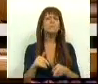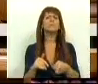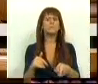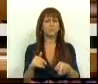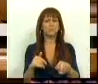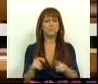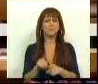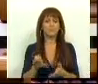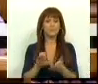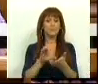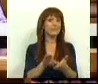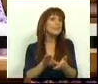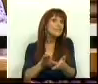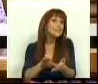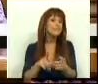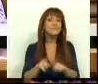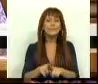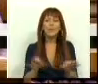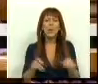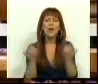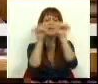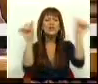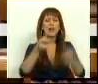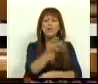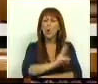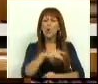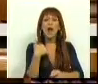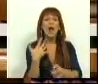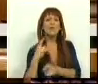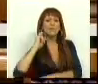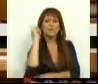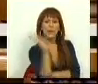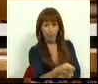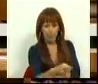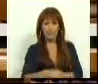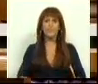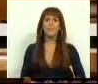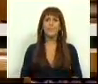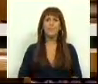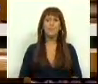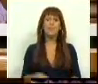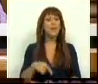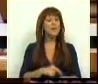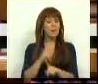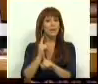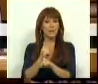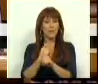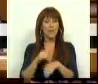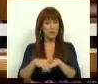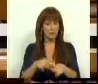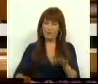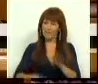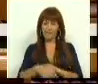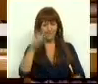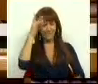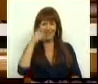portanto, financiamento ao tipo de sistemas que queria impor. Ao mesmo tempo que fazia esta